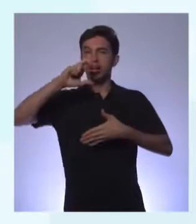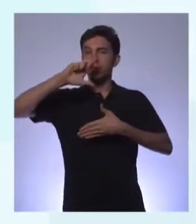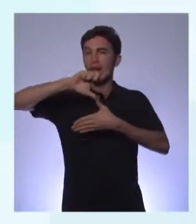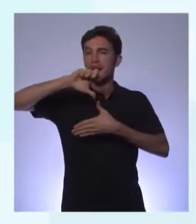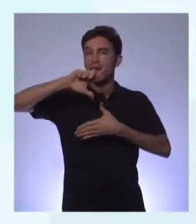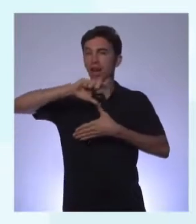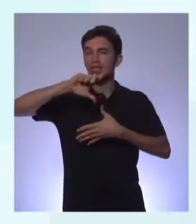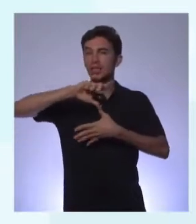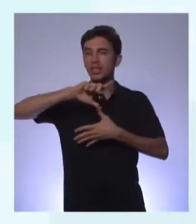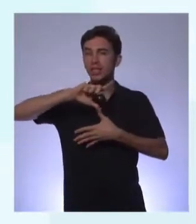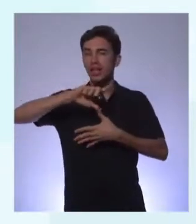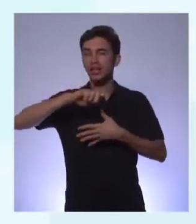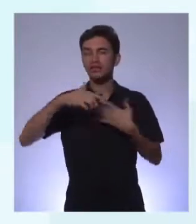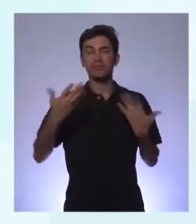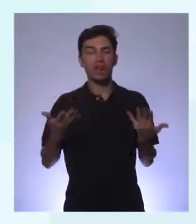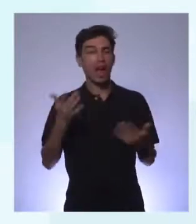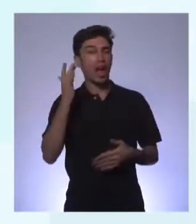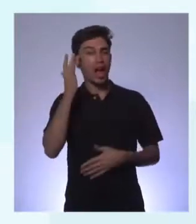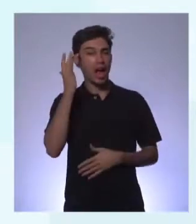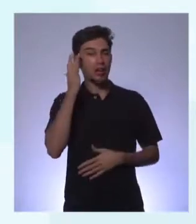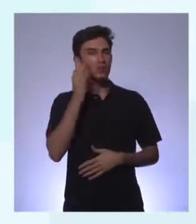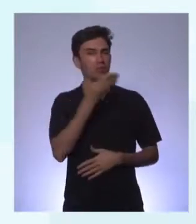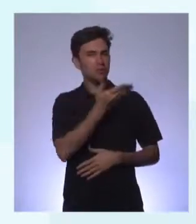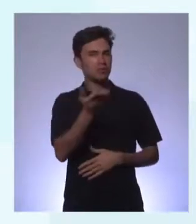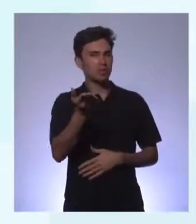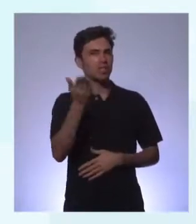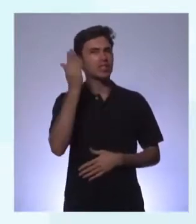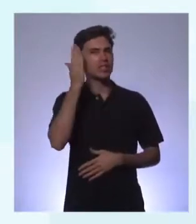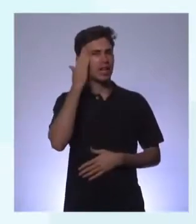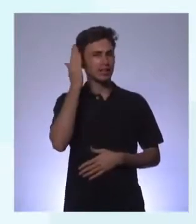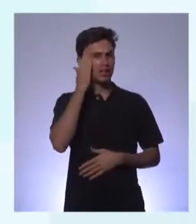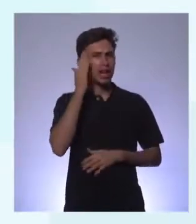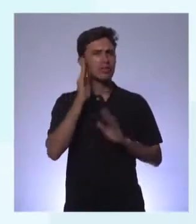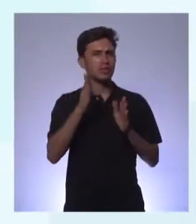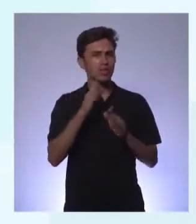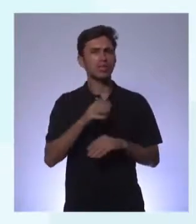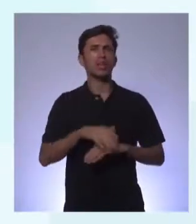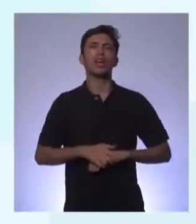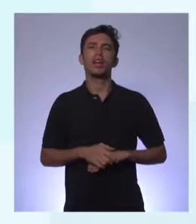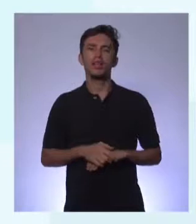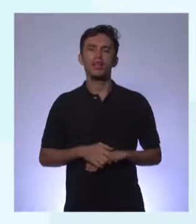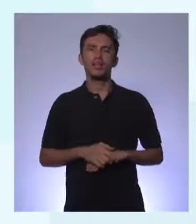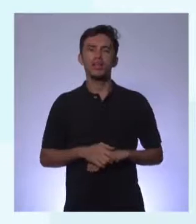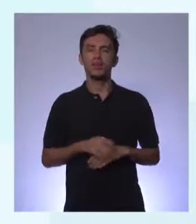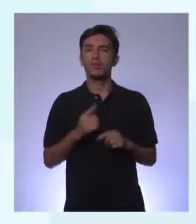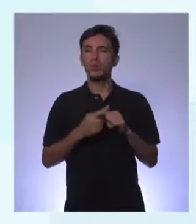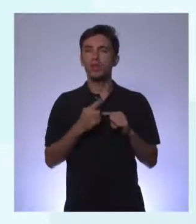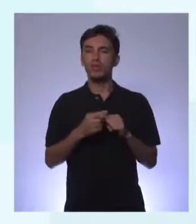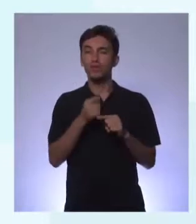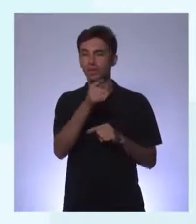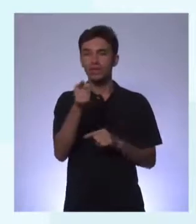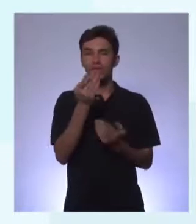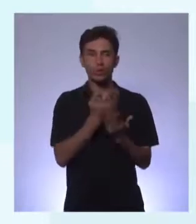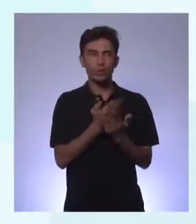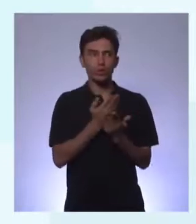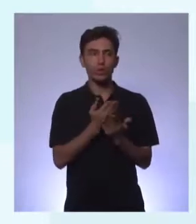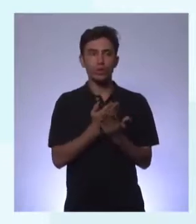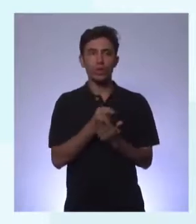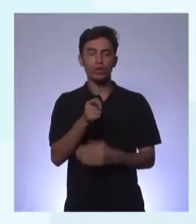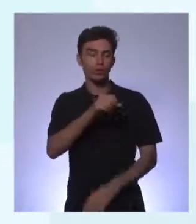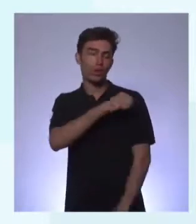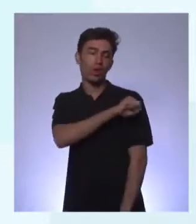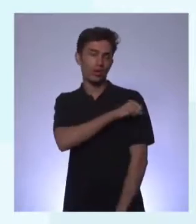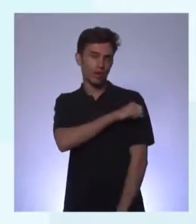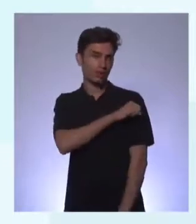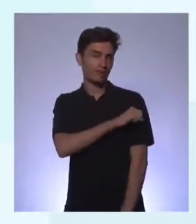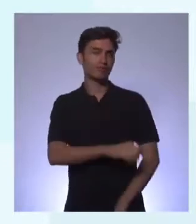Eu acredito que você já deve estar imbuído desse conhecimento, porque você estudou isso aí ao longo do 8º